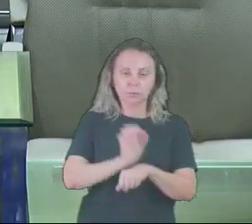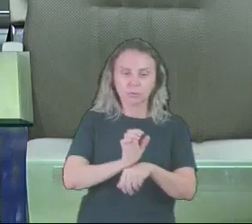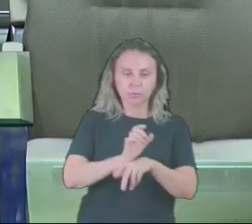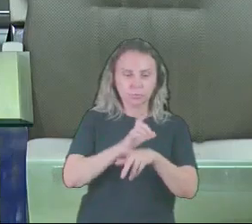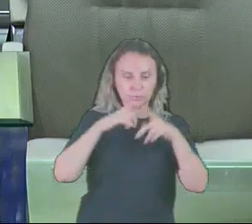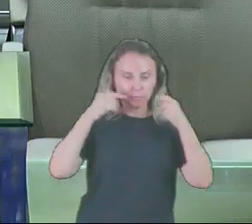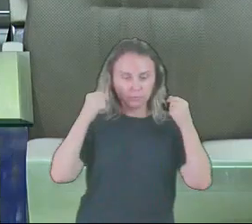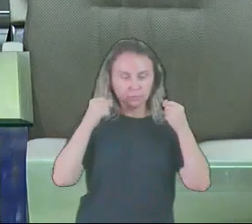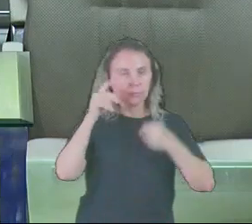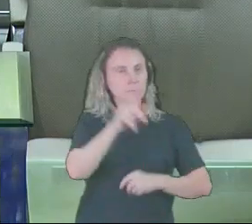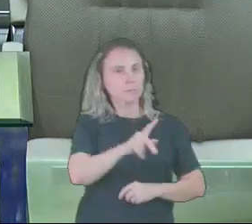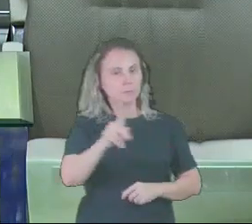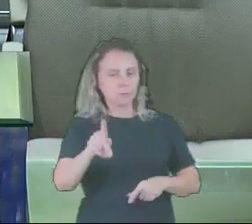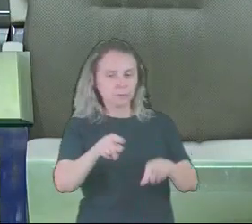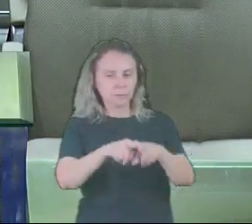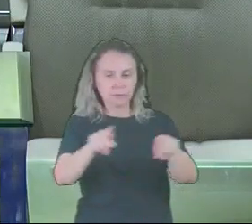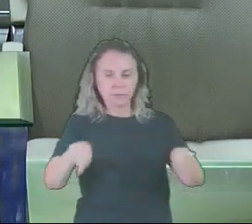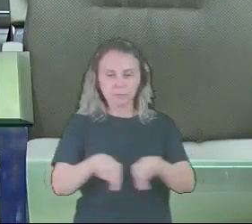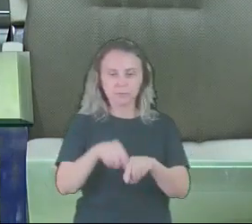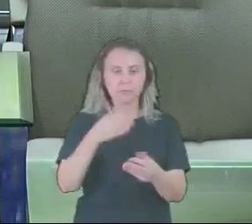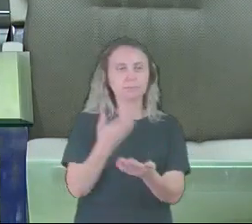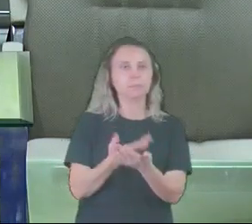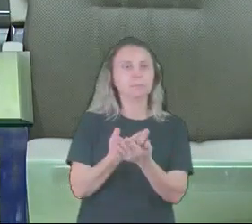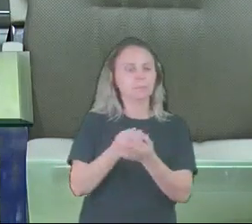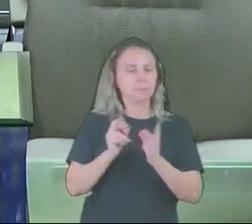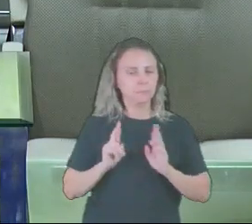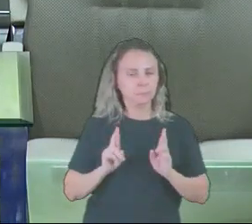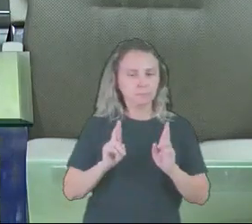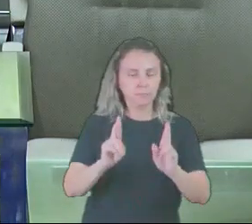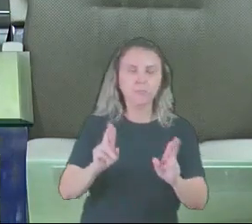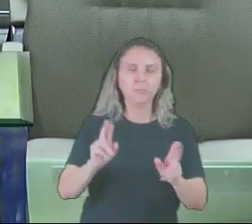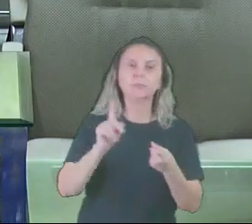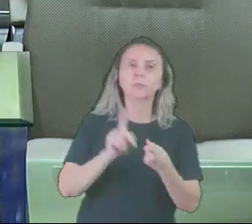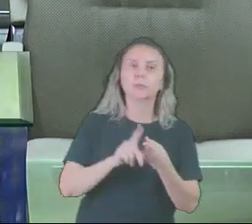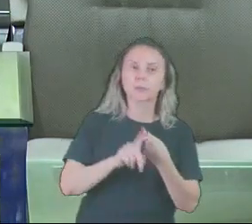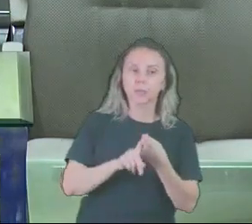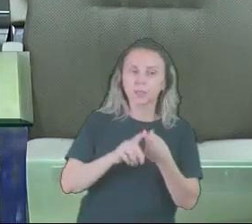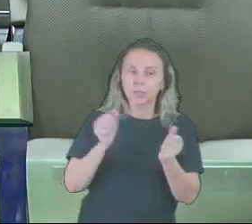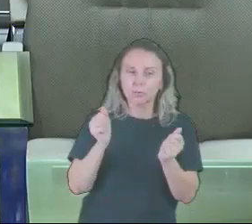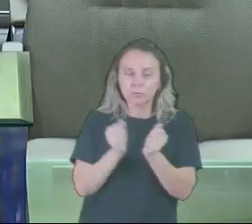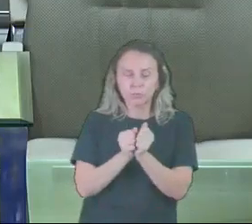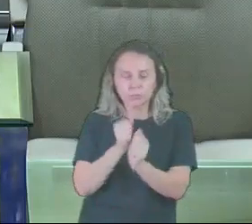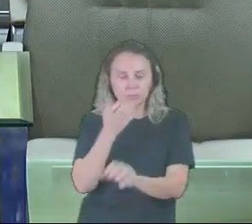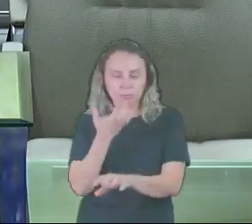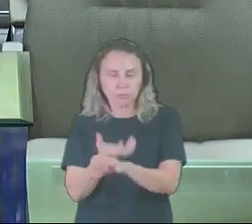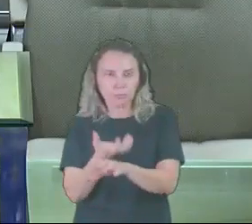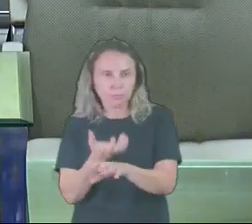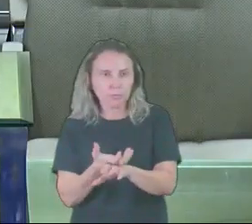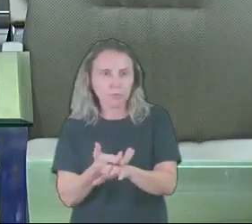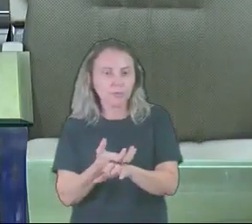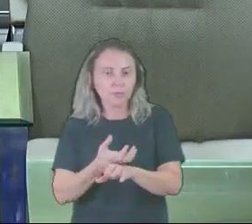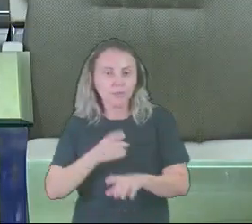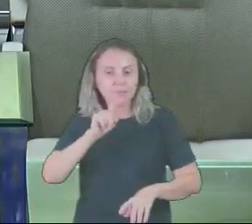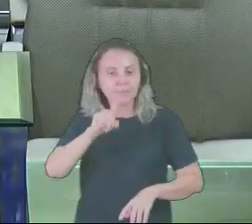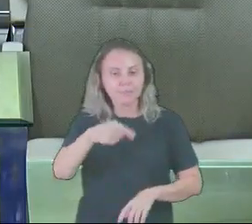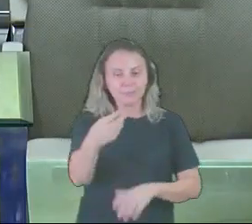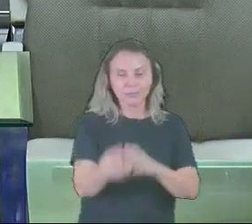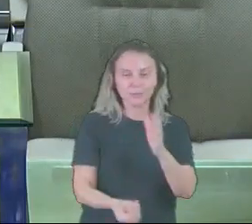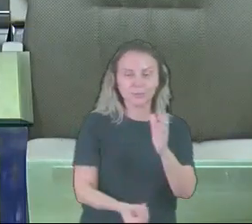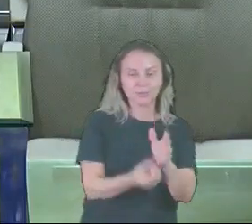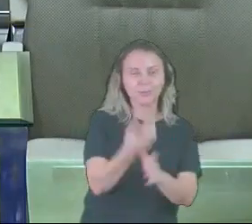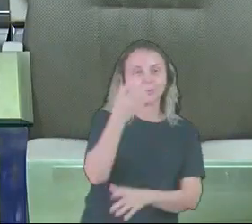aula e a gente aprendia e concomitantemente a matéria educação moral e cívica aí veio o SP de